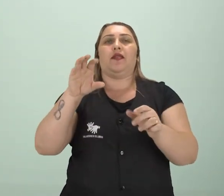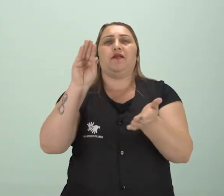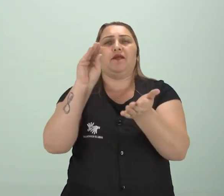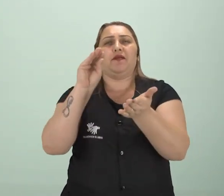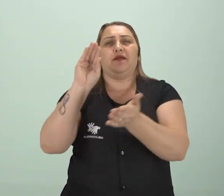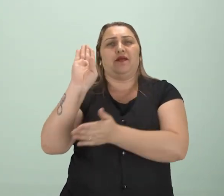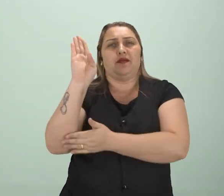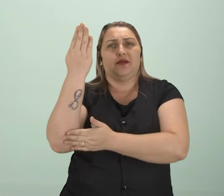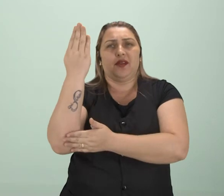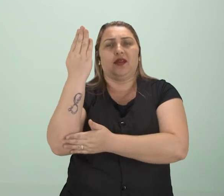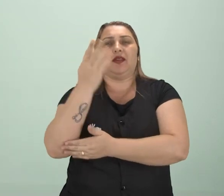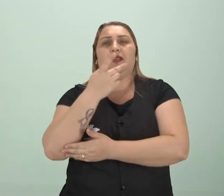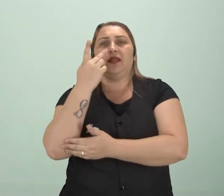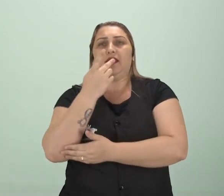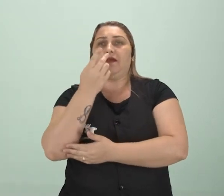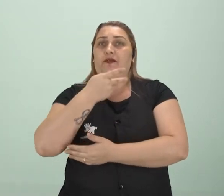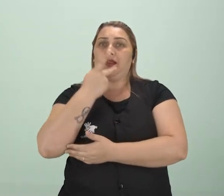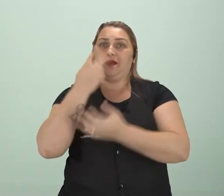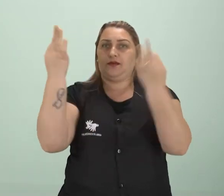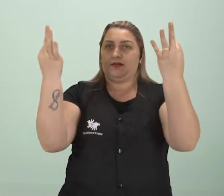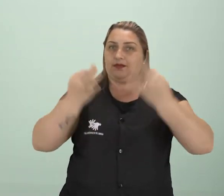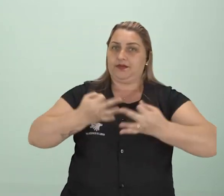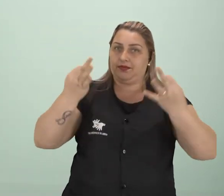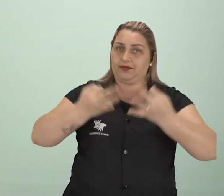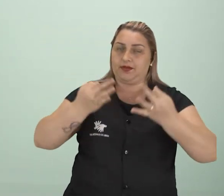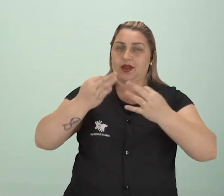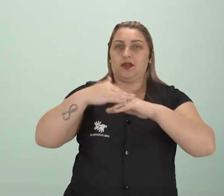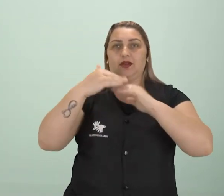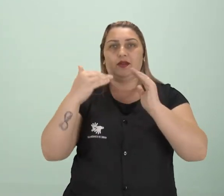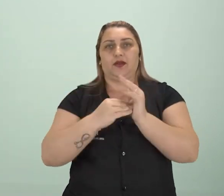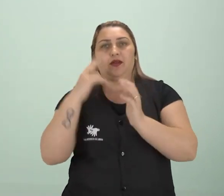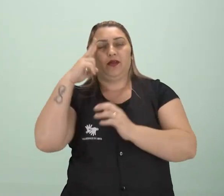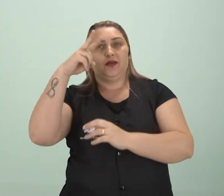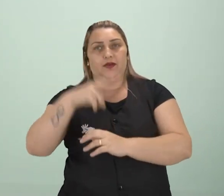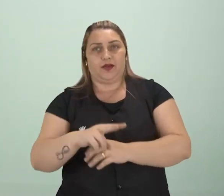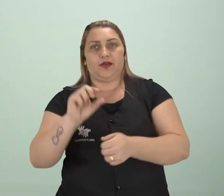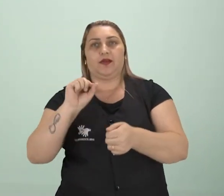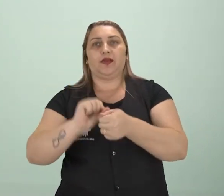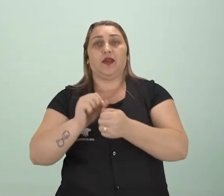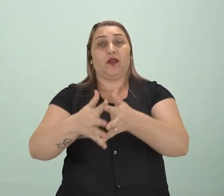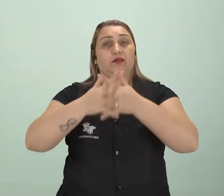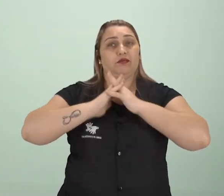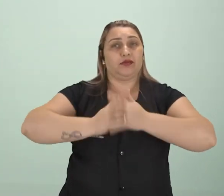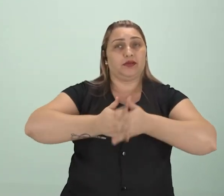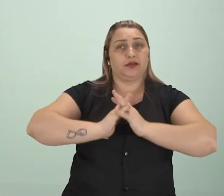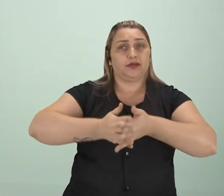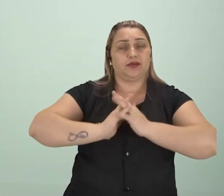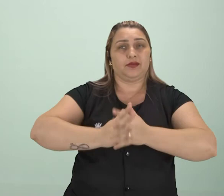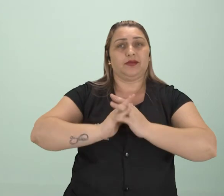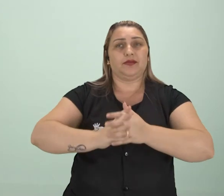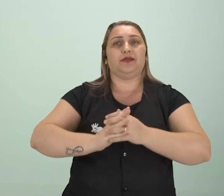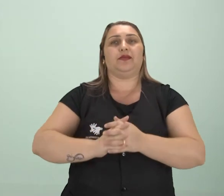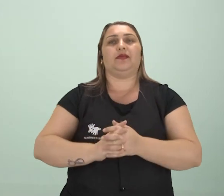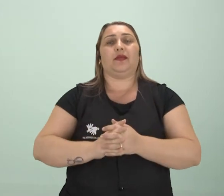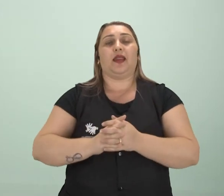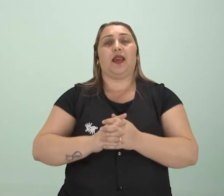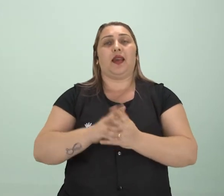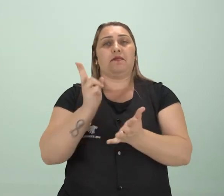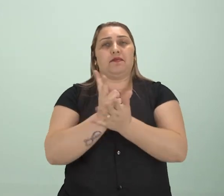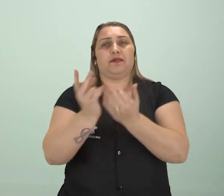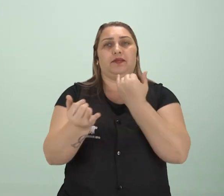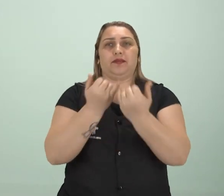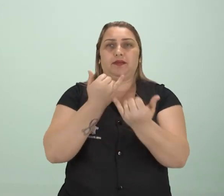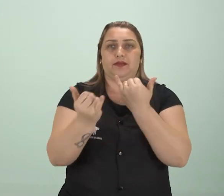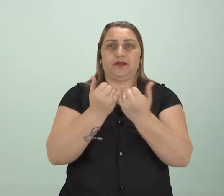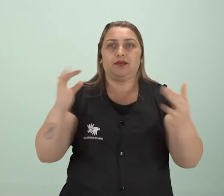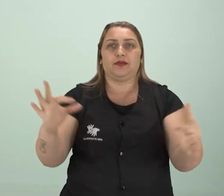falsa sensação de que está falando bem. E tudo isso que nós vimos faz entender que a mesma semelhança